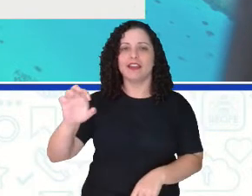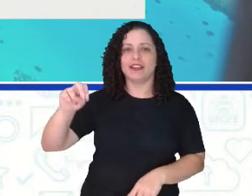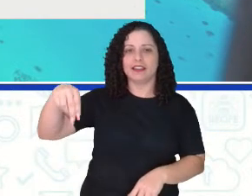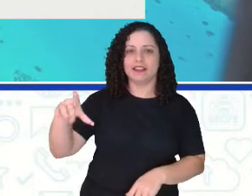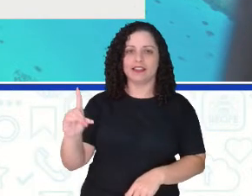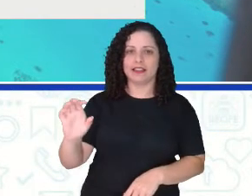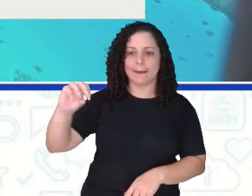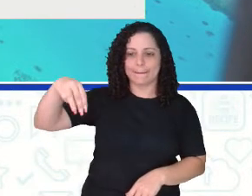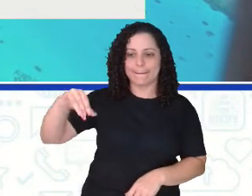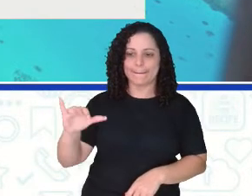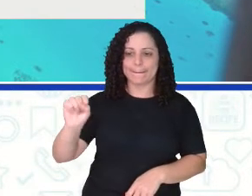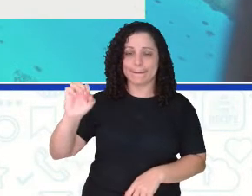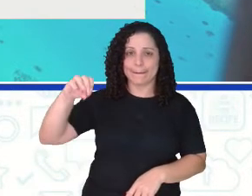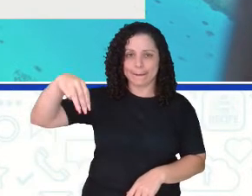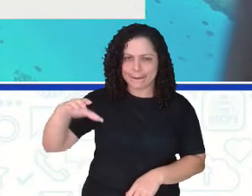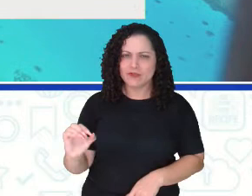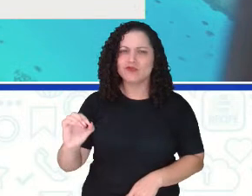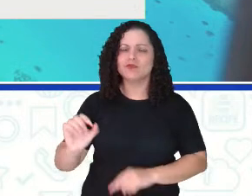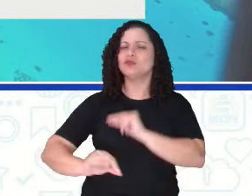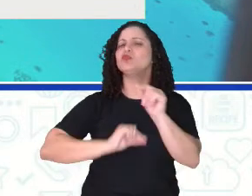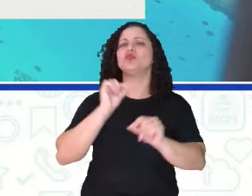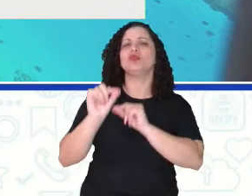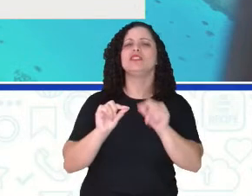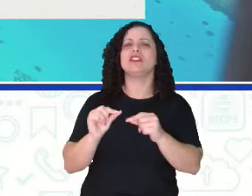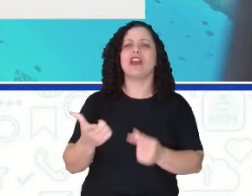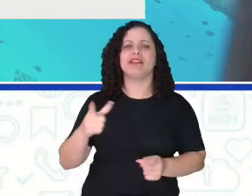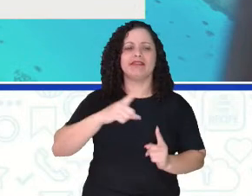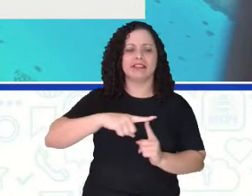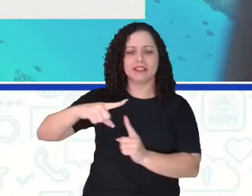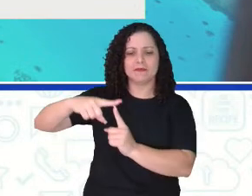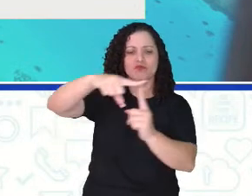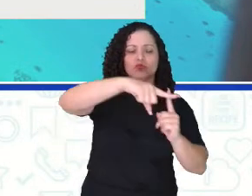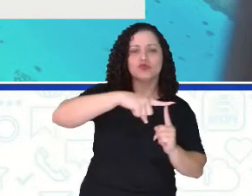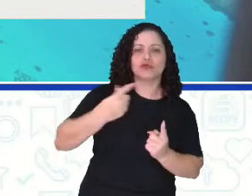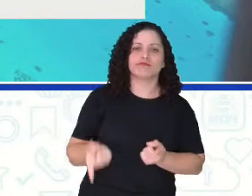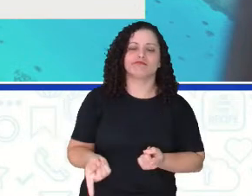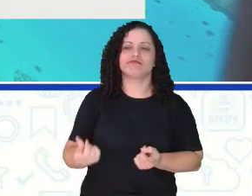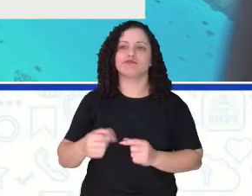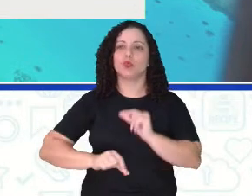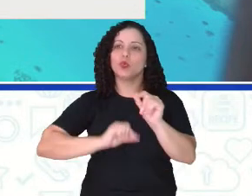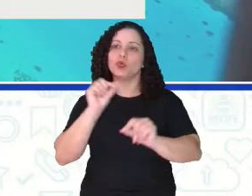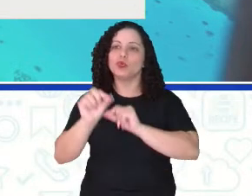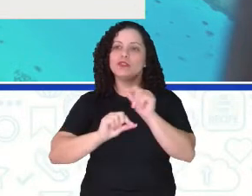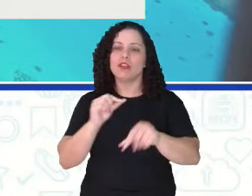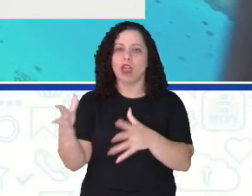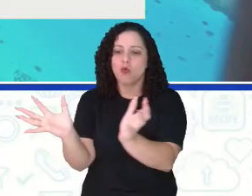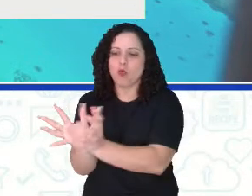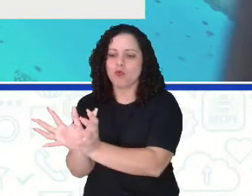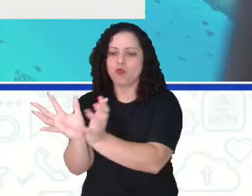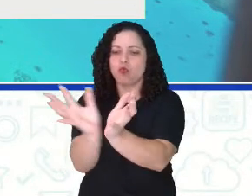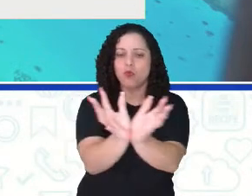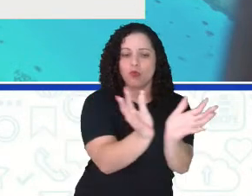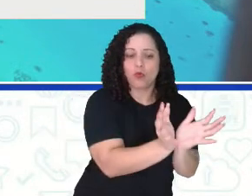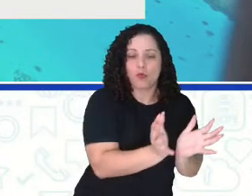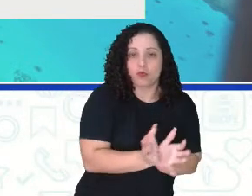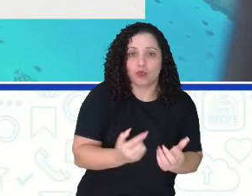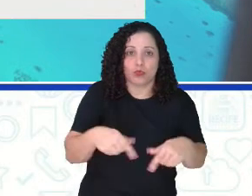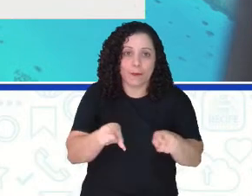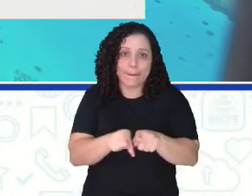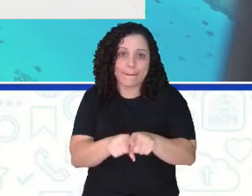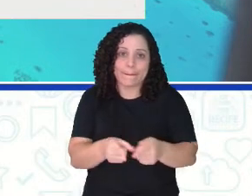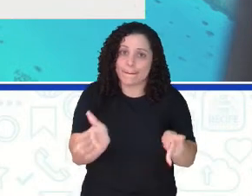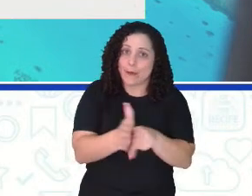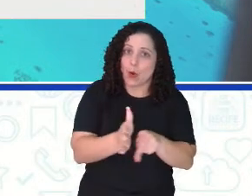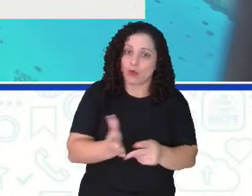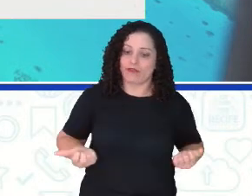são espécies endêmicas, tá? Acompanhe. Uma espécie endêmica é aquela espécie de animal